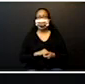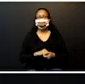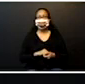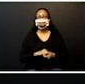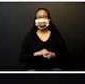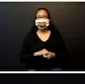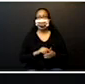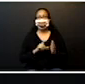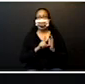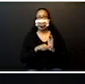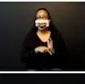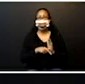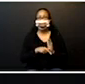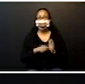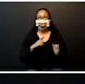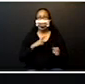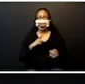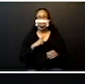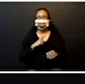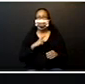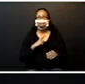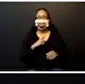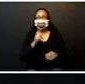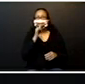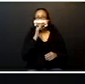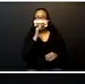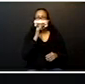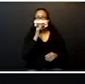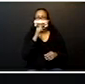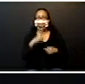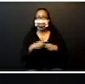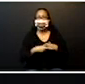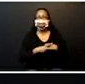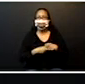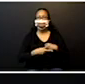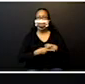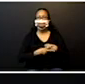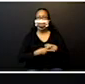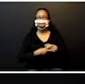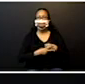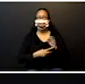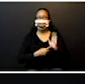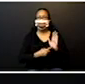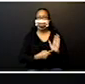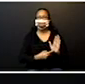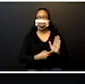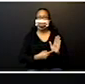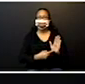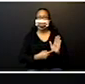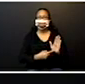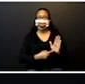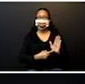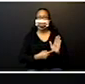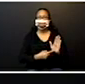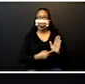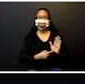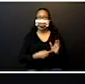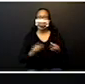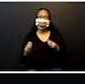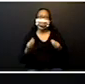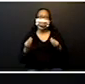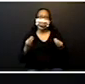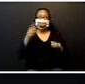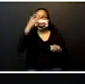depois, eu tenho os verbos, exemplos de verbos, desculpa, que indicam o estado de alguém ou